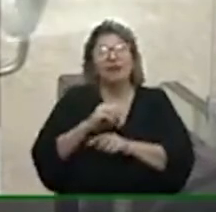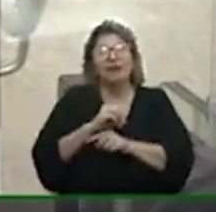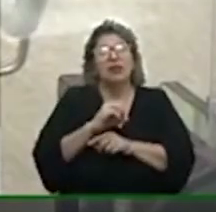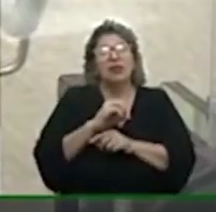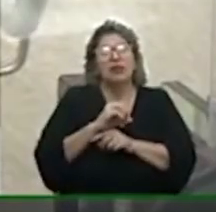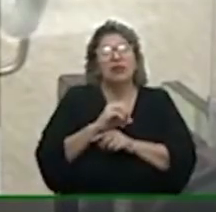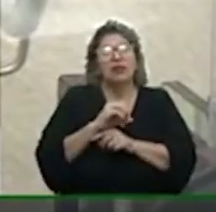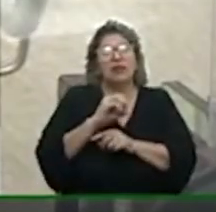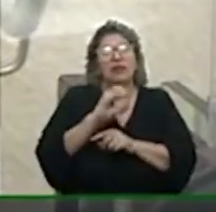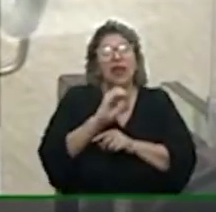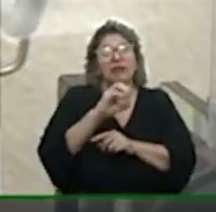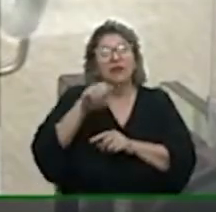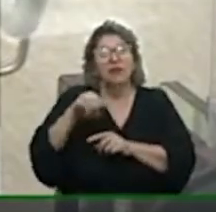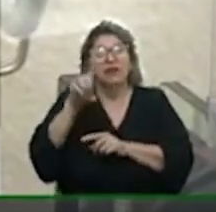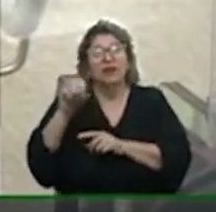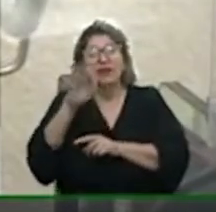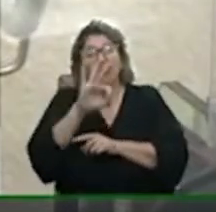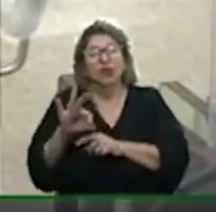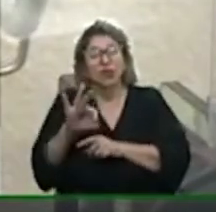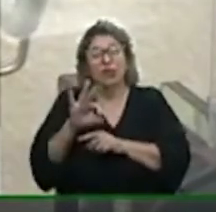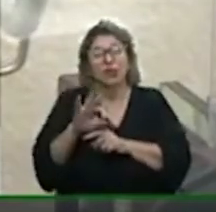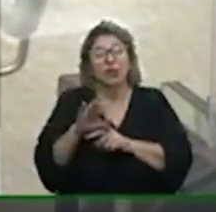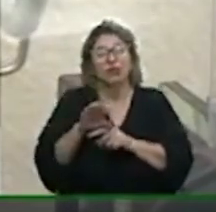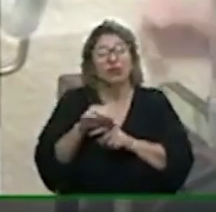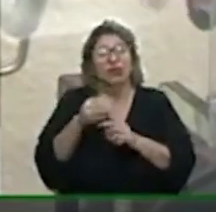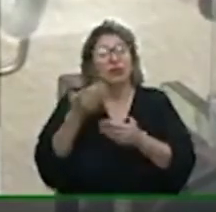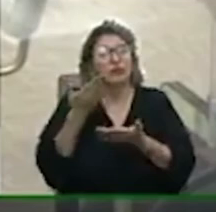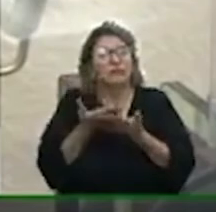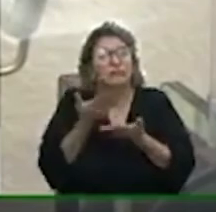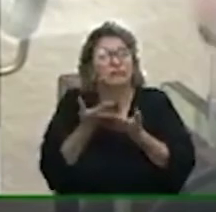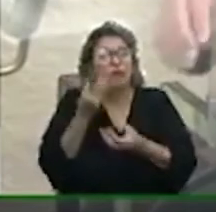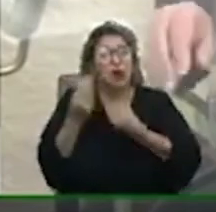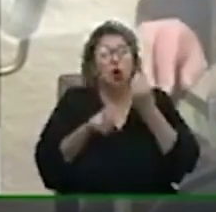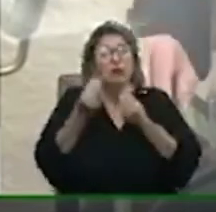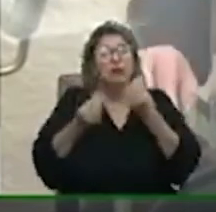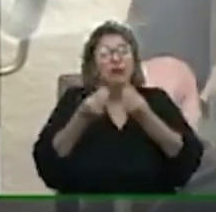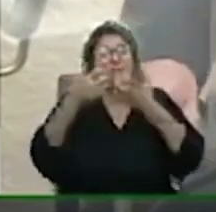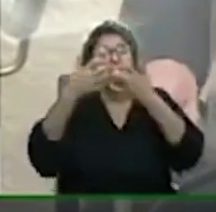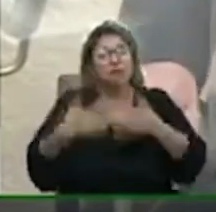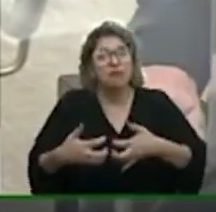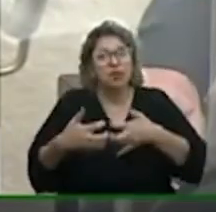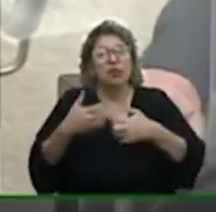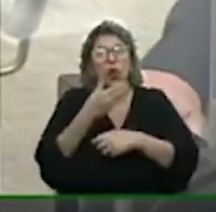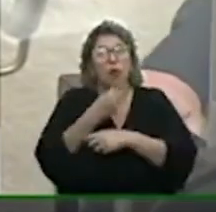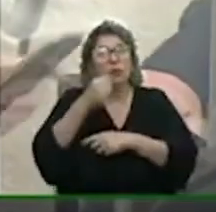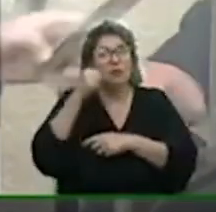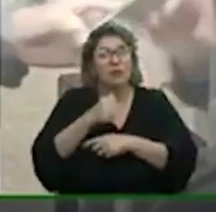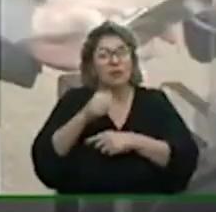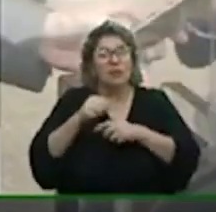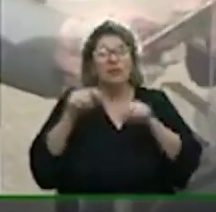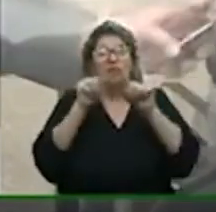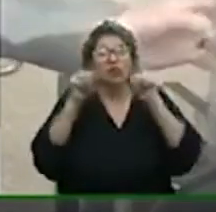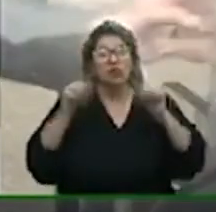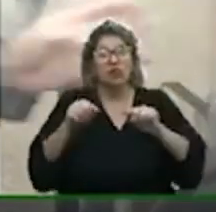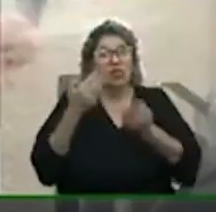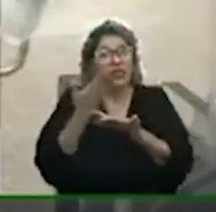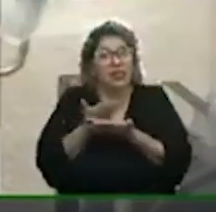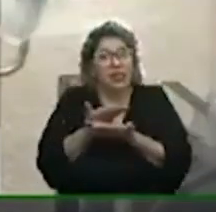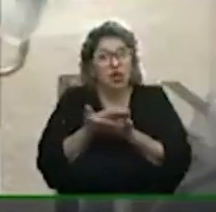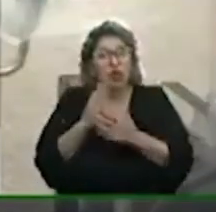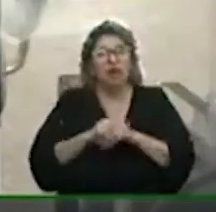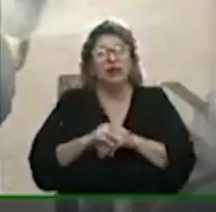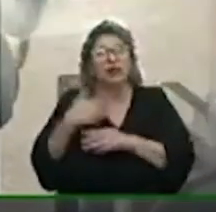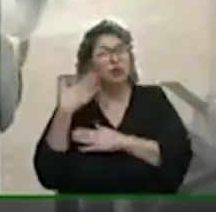10,06 por cento e estamos estudando uma medida em relação aos funcionários e funcionários de escola bom